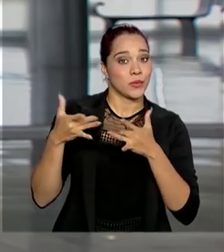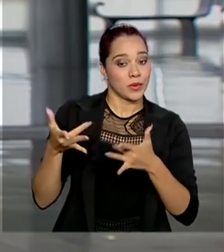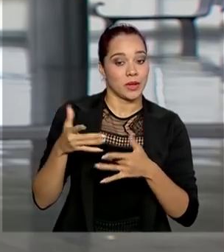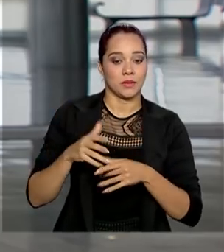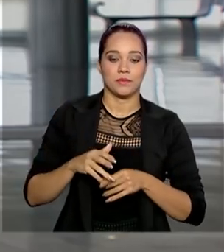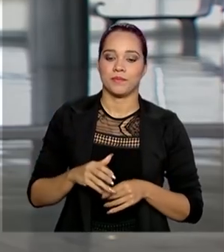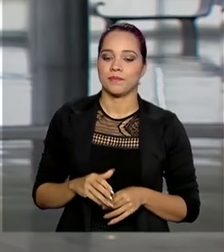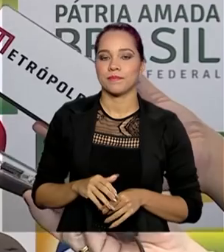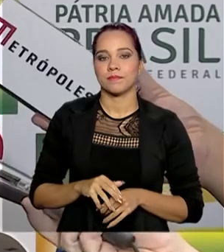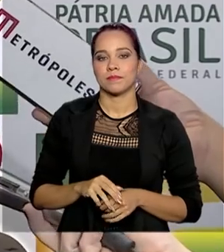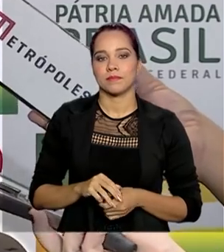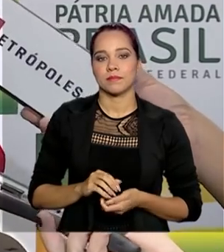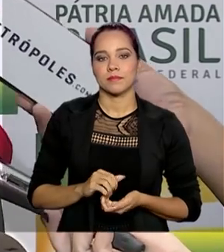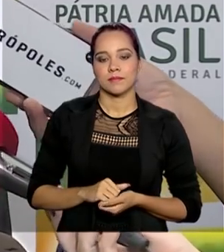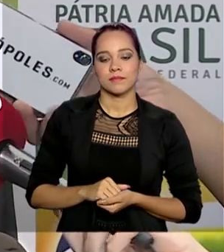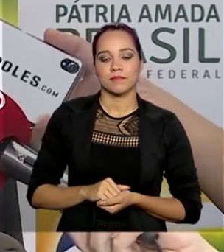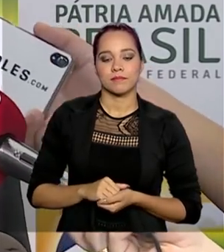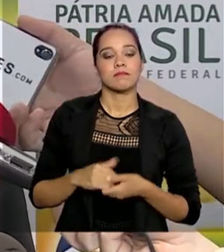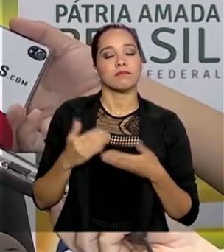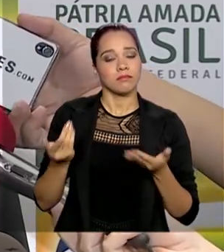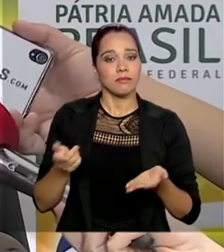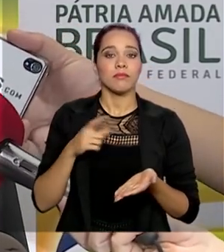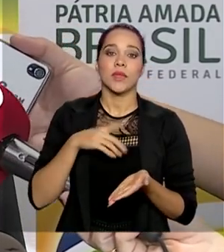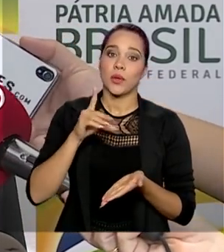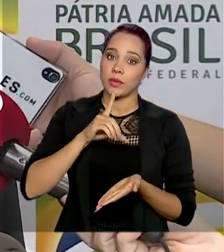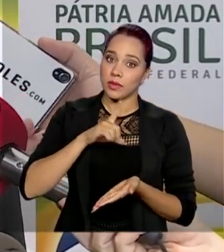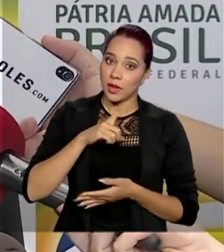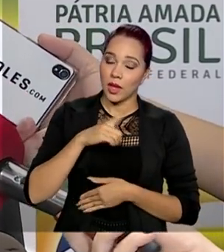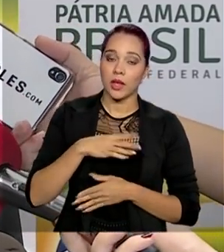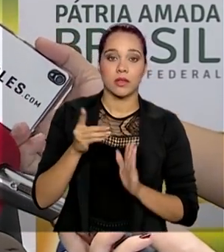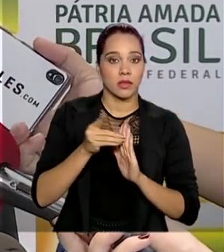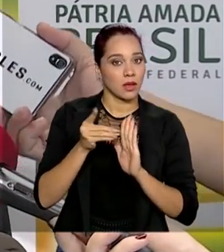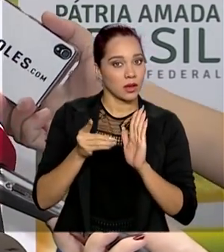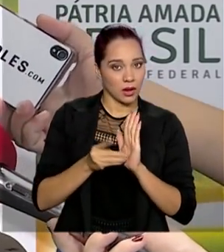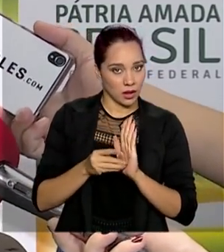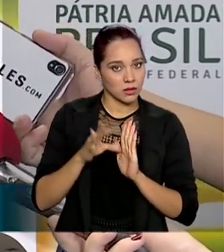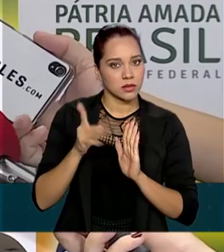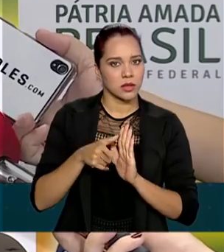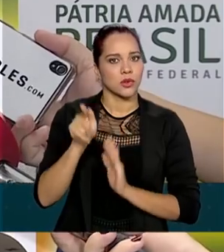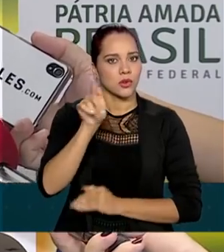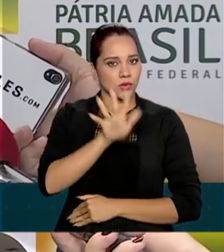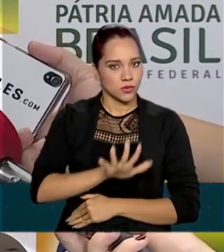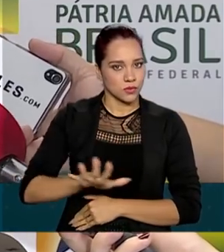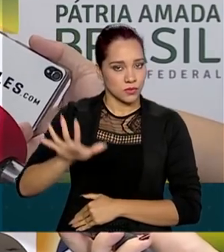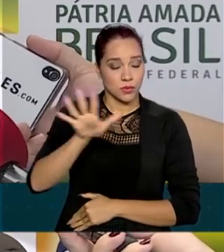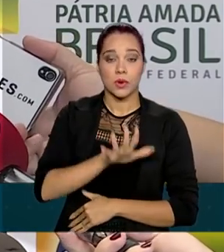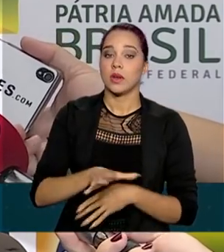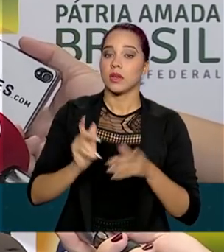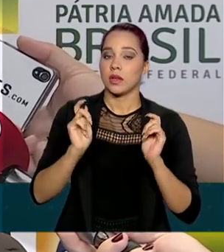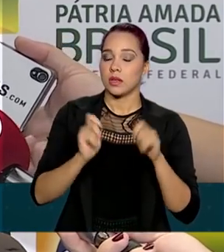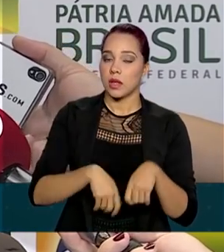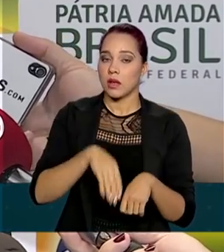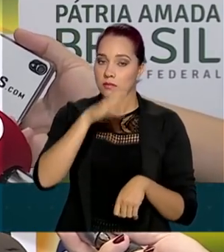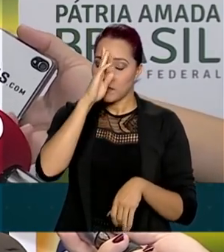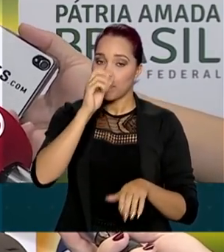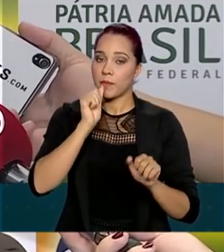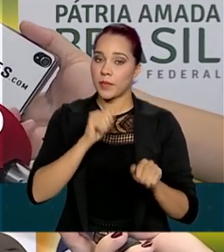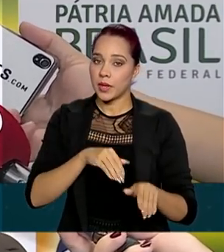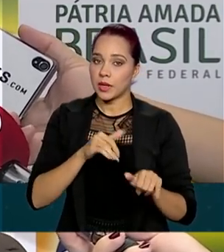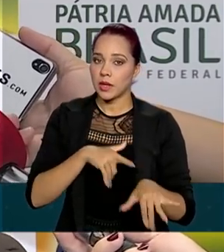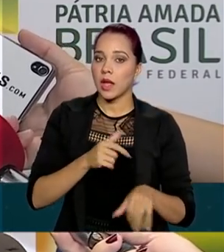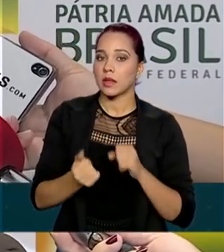lo existe um decreto genérico genérico né que permite que os militares da reserva